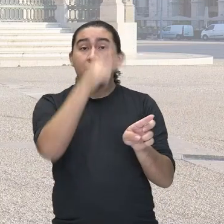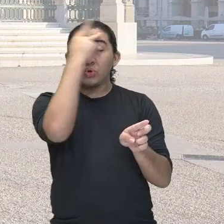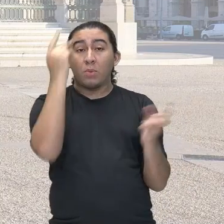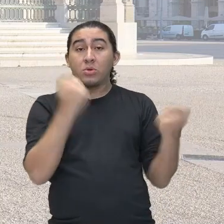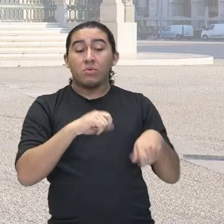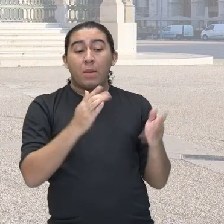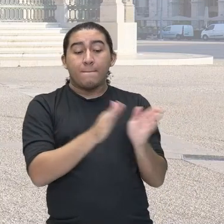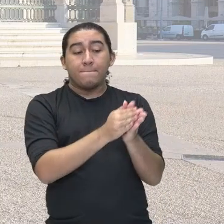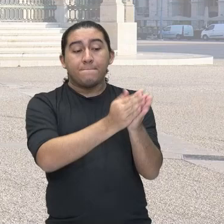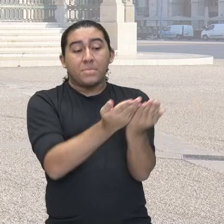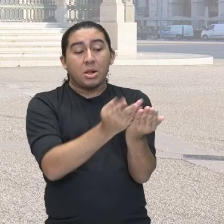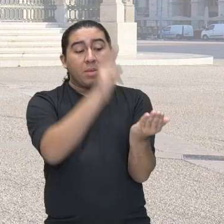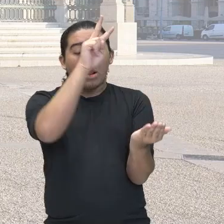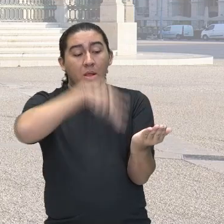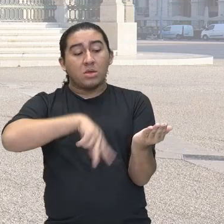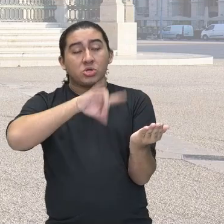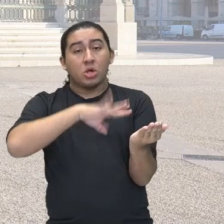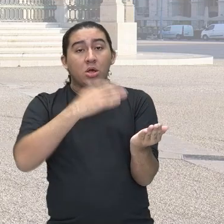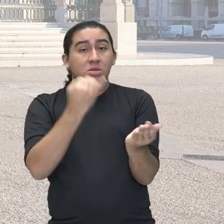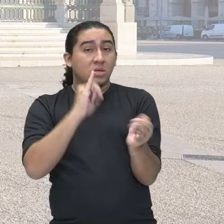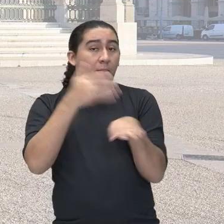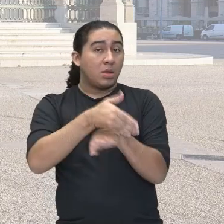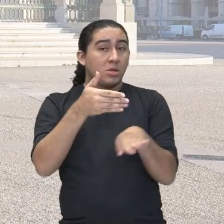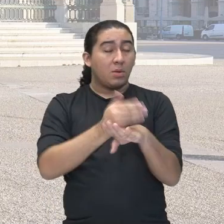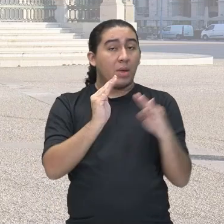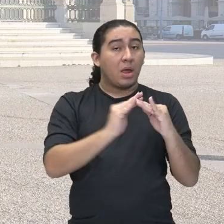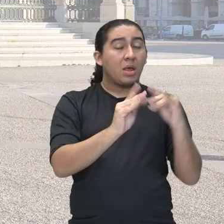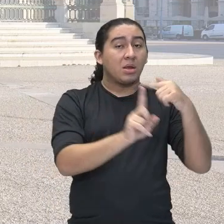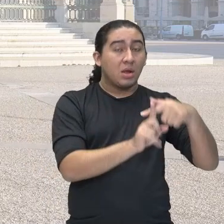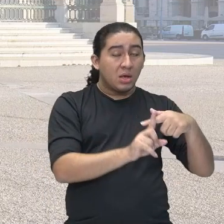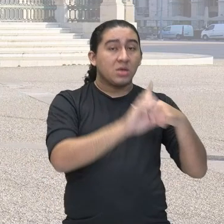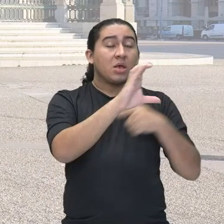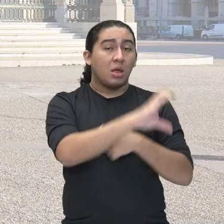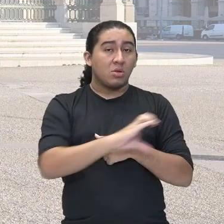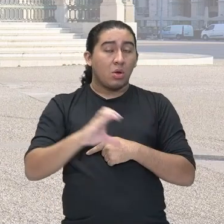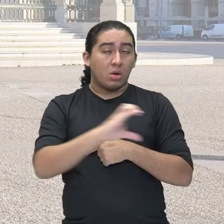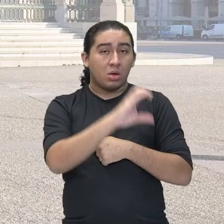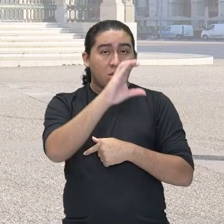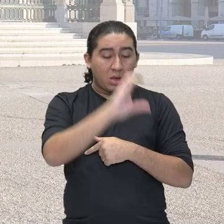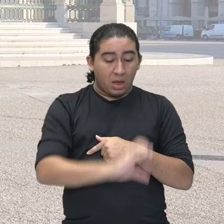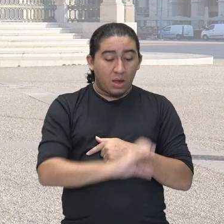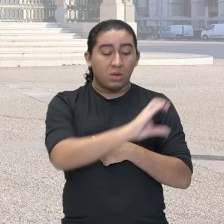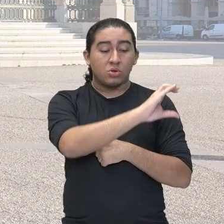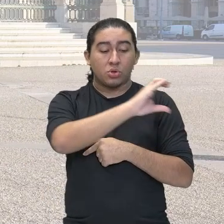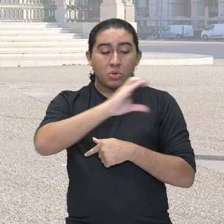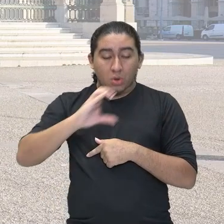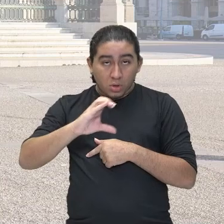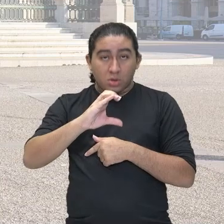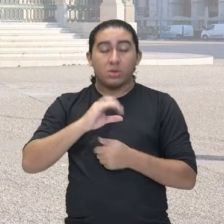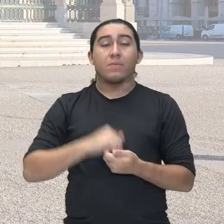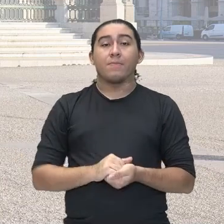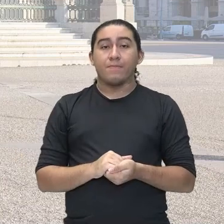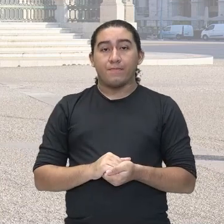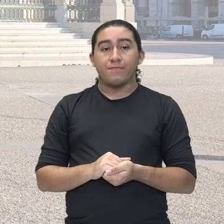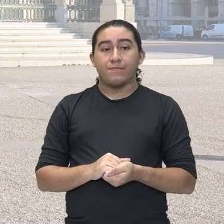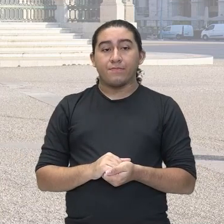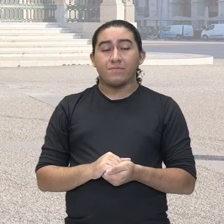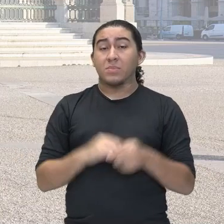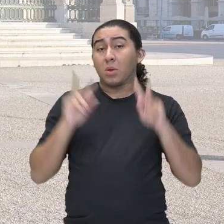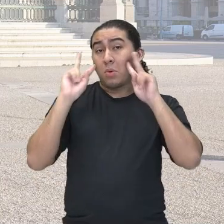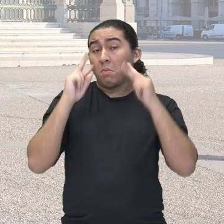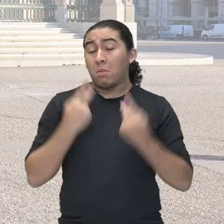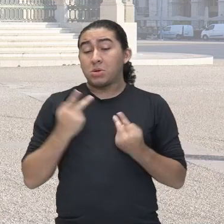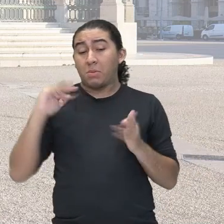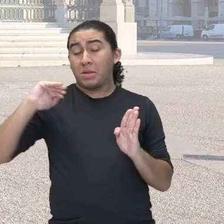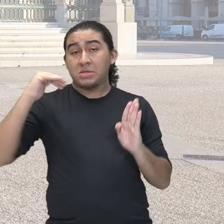as pessoas que estavam na Igreja Católica, os padres, os frades, né? Então, o homem era guiado e